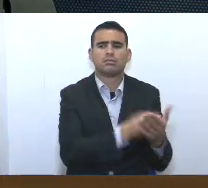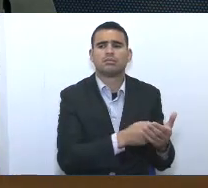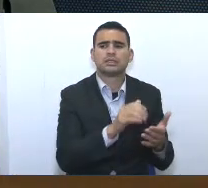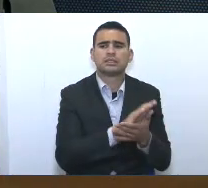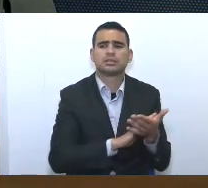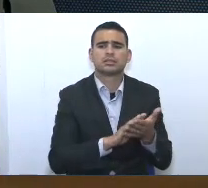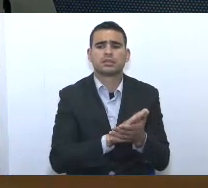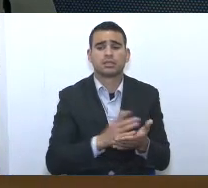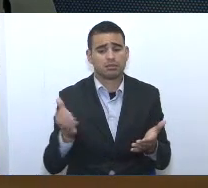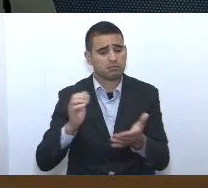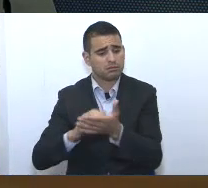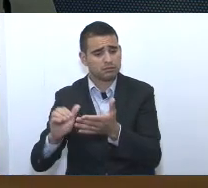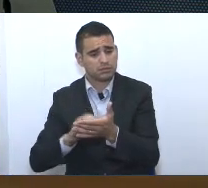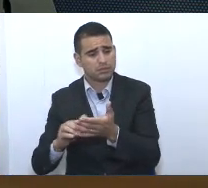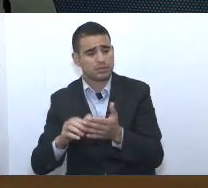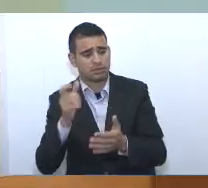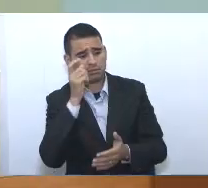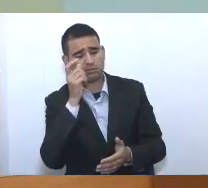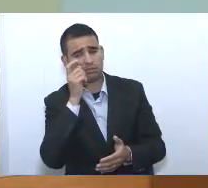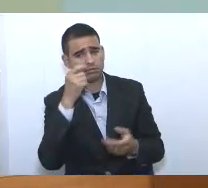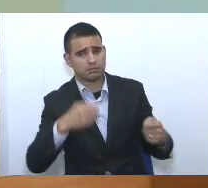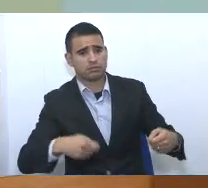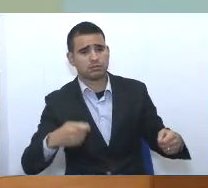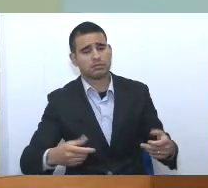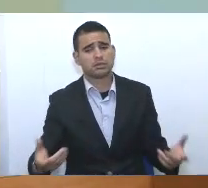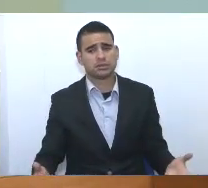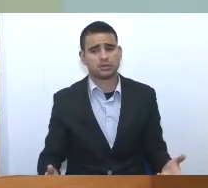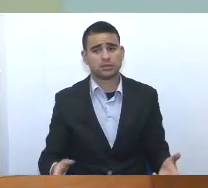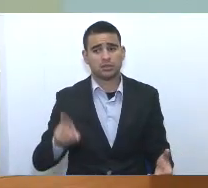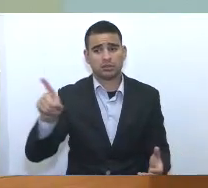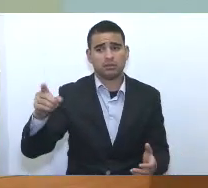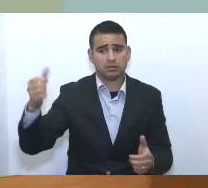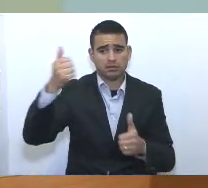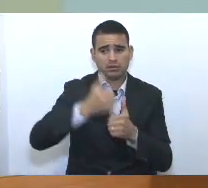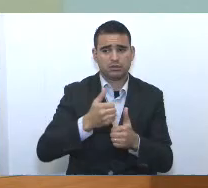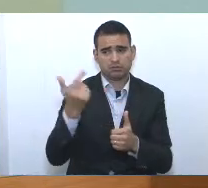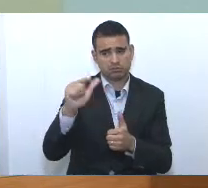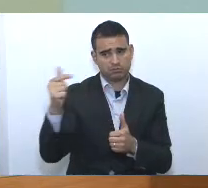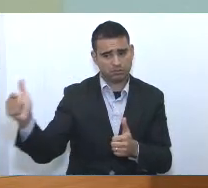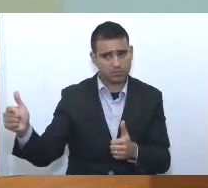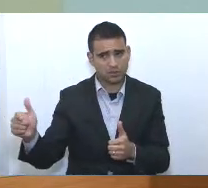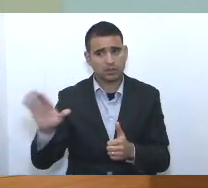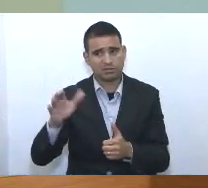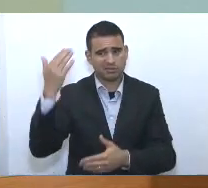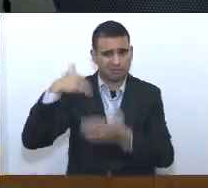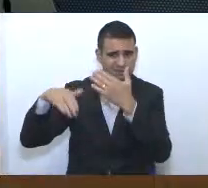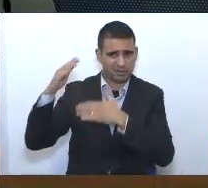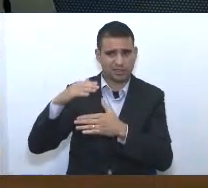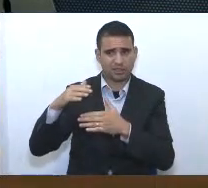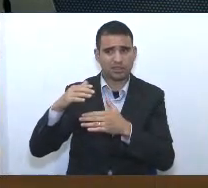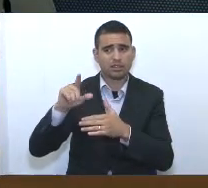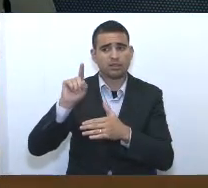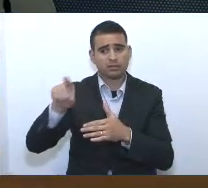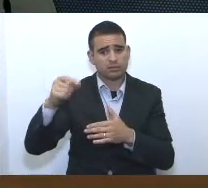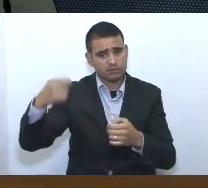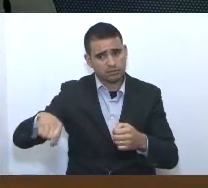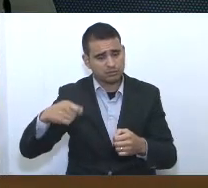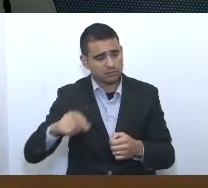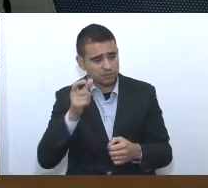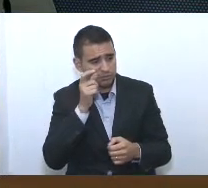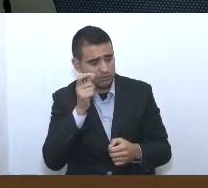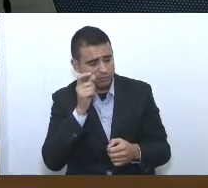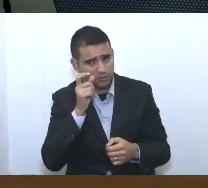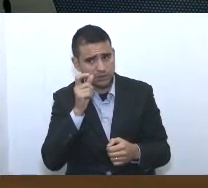Assuntos Jurídicos, isso não pode acontecer. O senhor não estava lá na época, era outro secretário, nem estava o Severino, mas nós, como vereador fiscalizador, eu vou